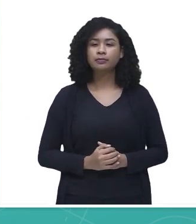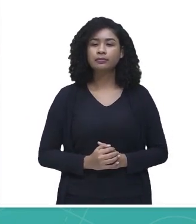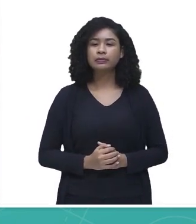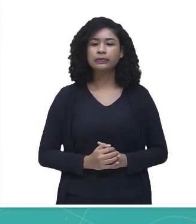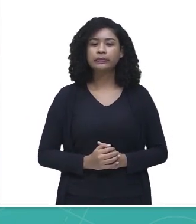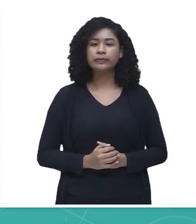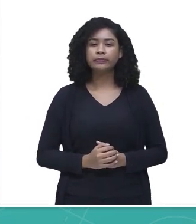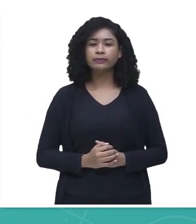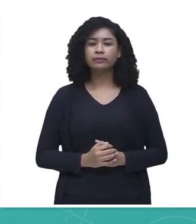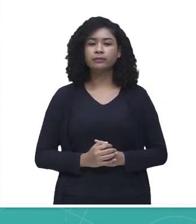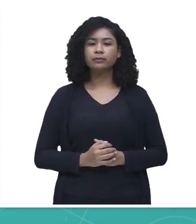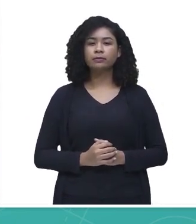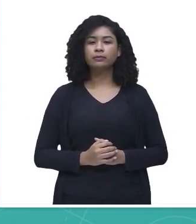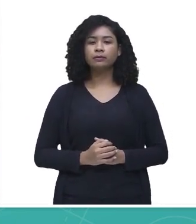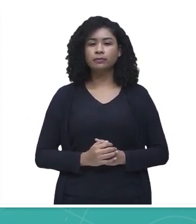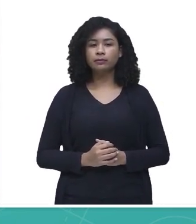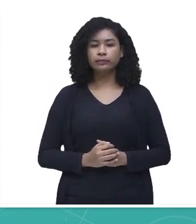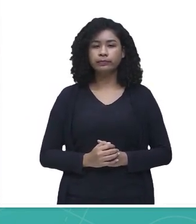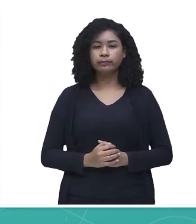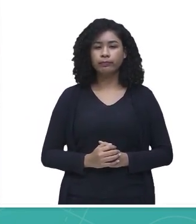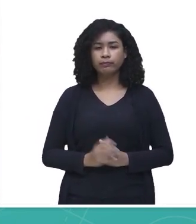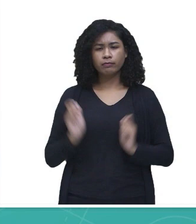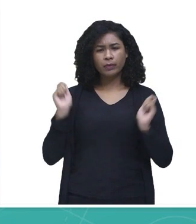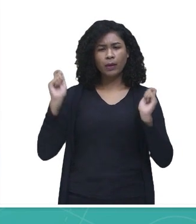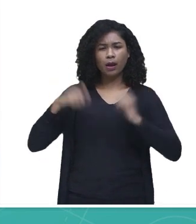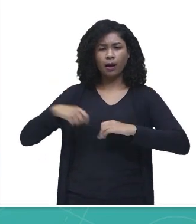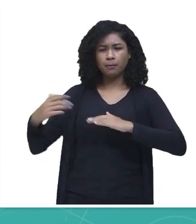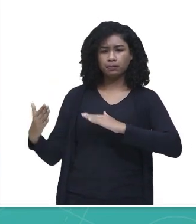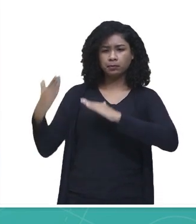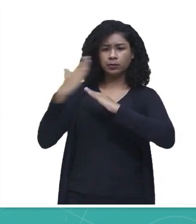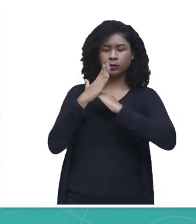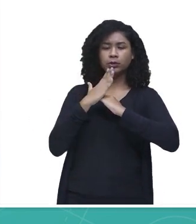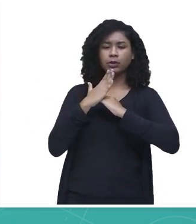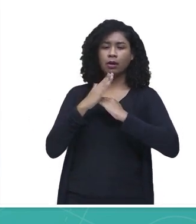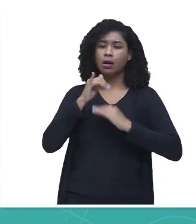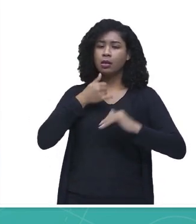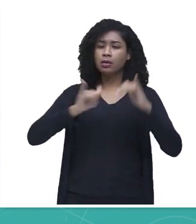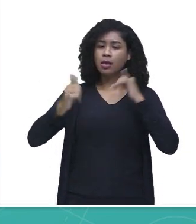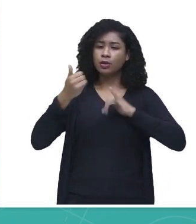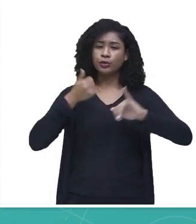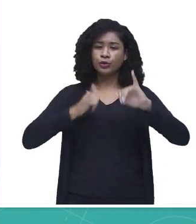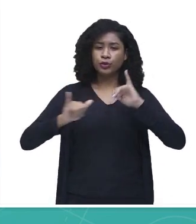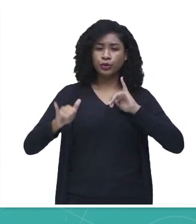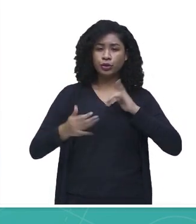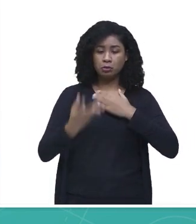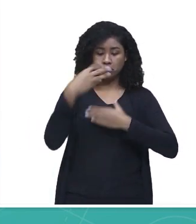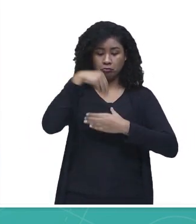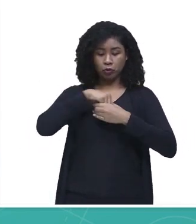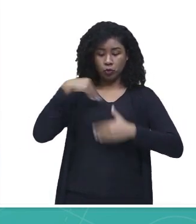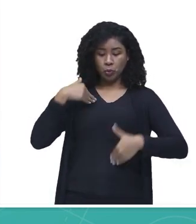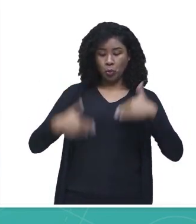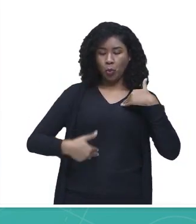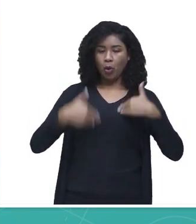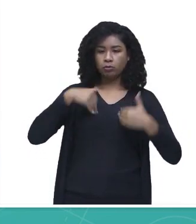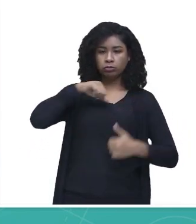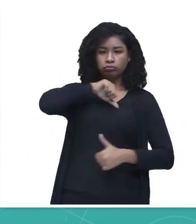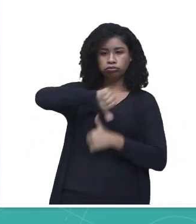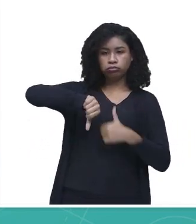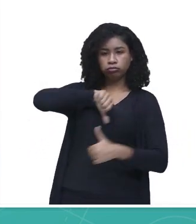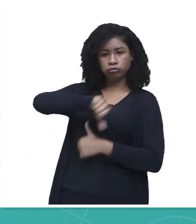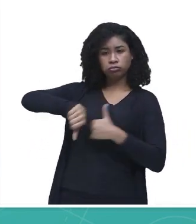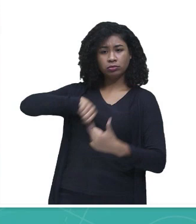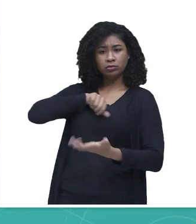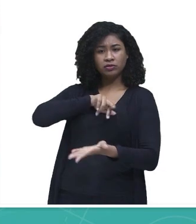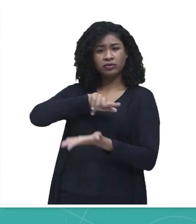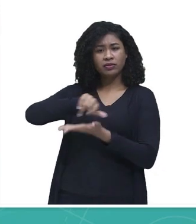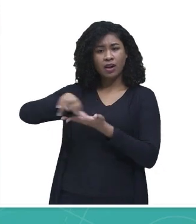A respiração celular fornece energia para as transformações que ocorrem no interior do organismo, né? Então, para que a gente